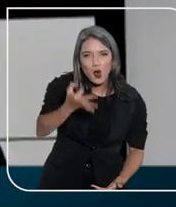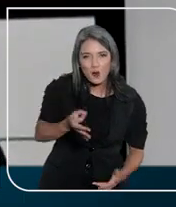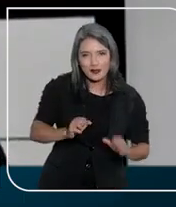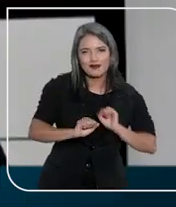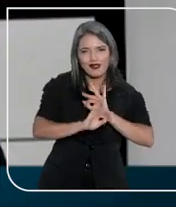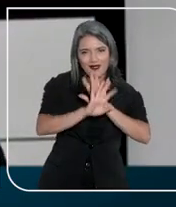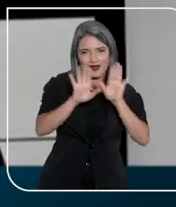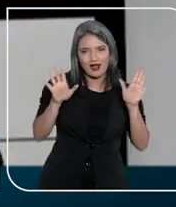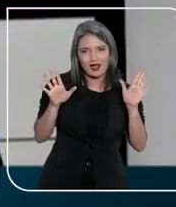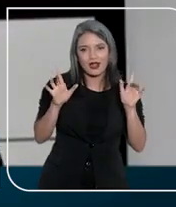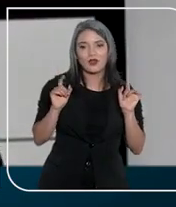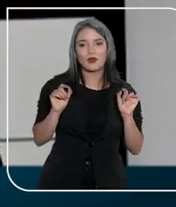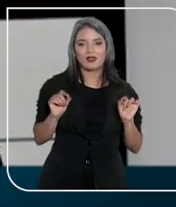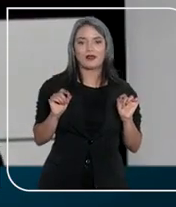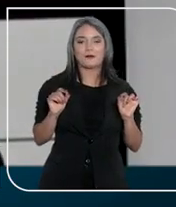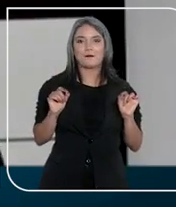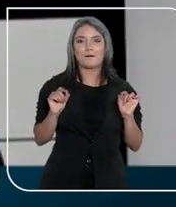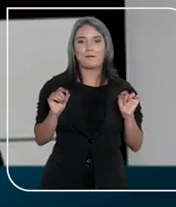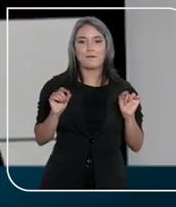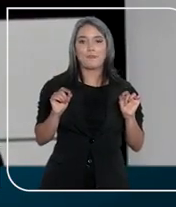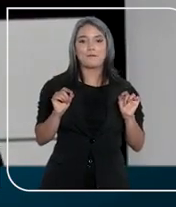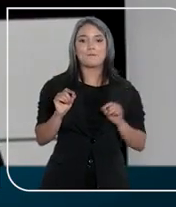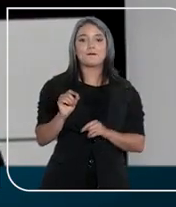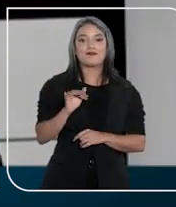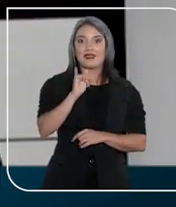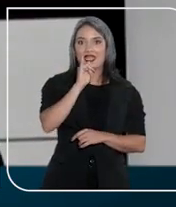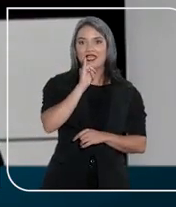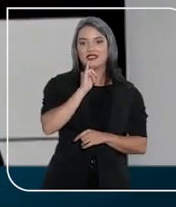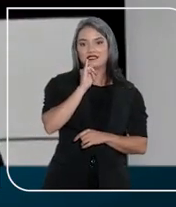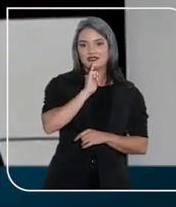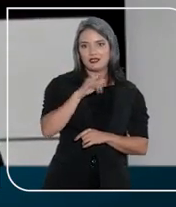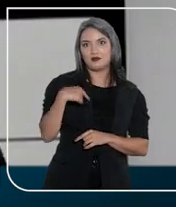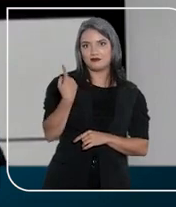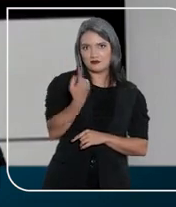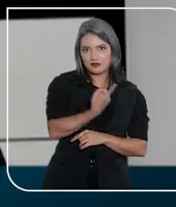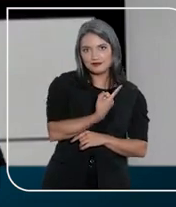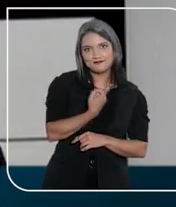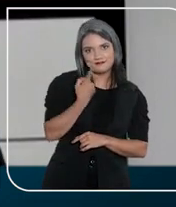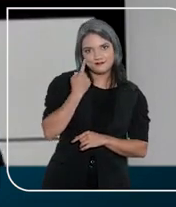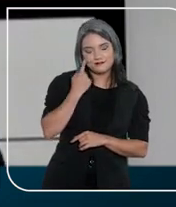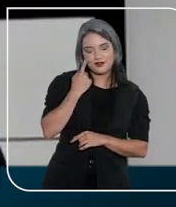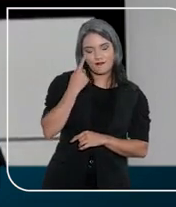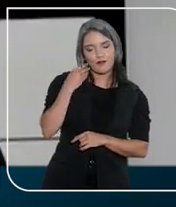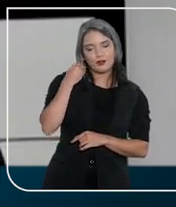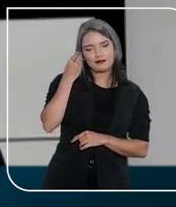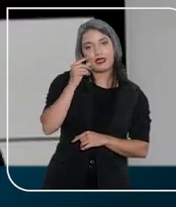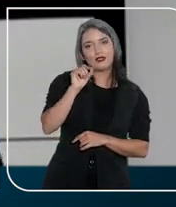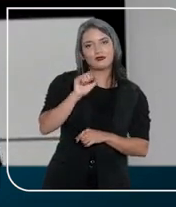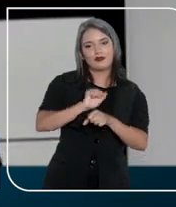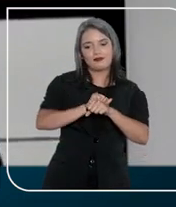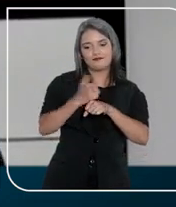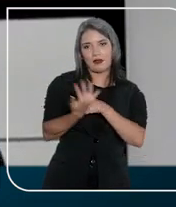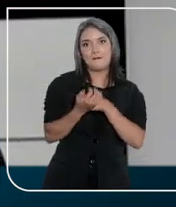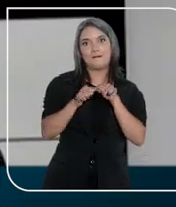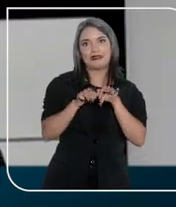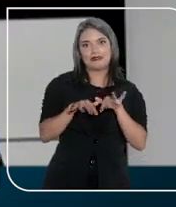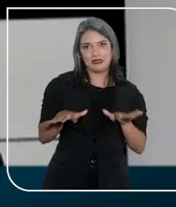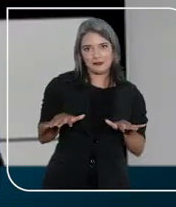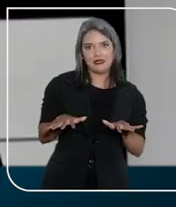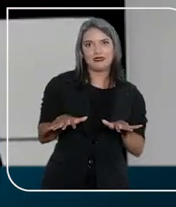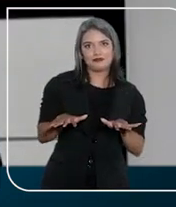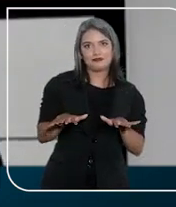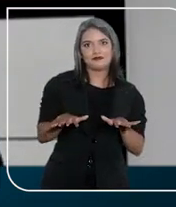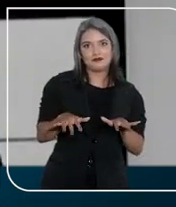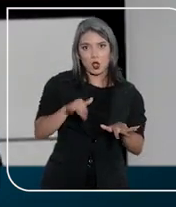direito, eu destaco o seguinte caso que todos nós vivenciamos, que foi da pandemia. É um exemplo concreto, não vou citar aqui os dados em si,